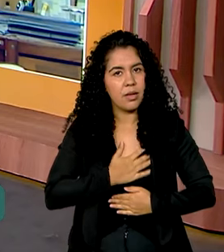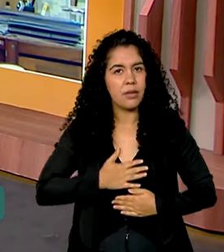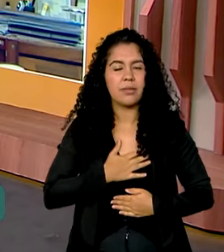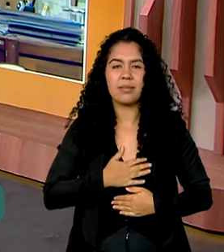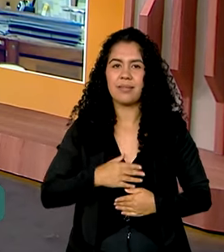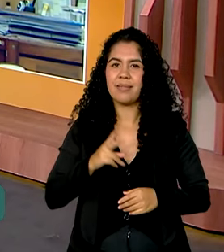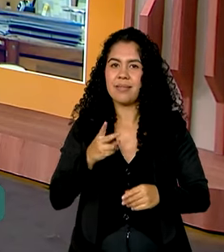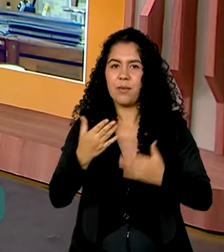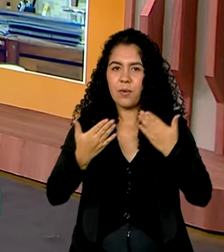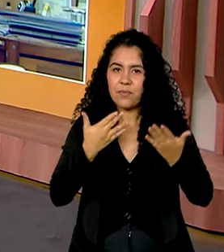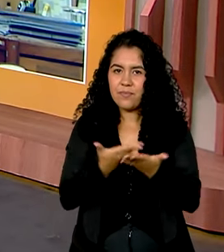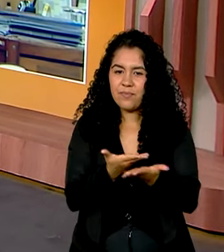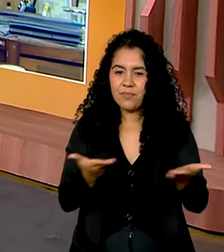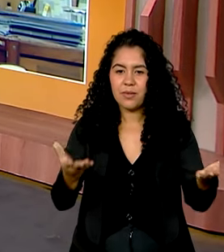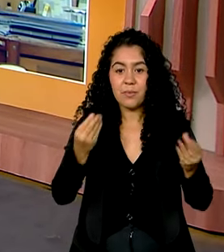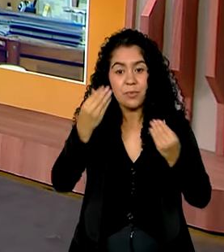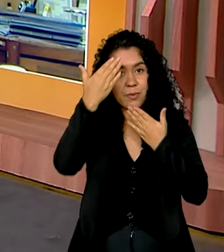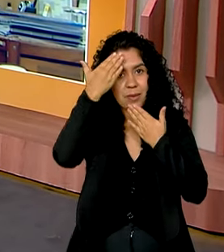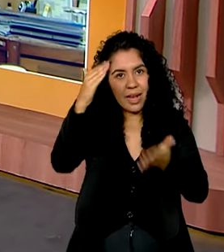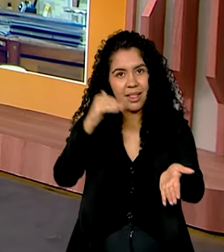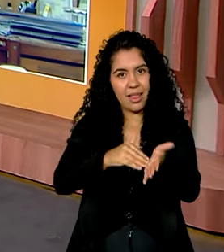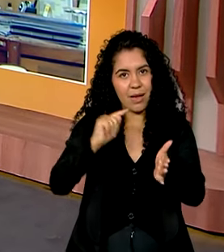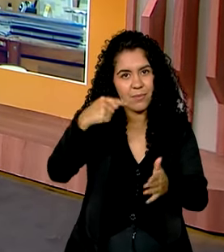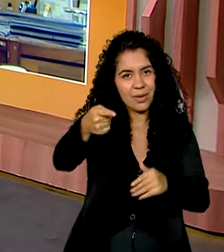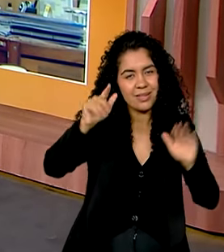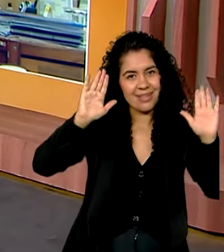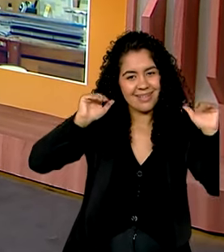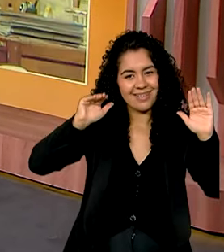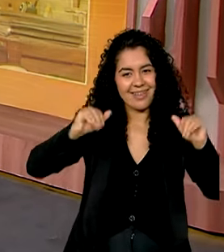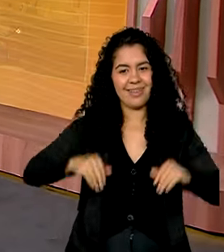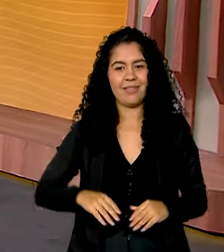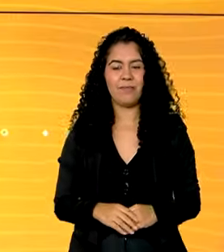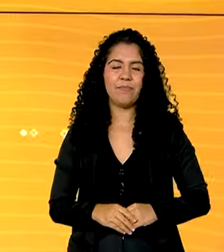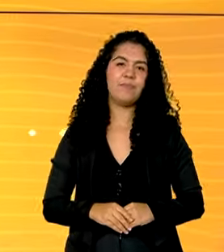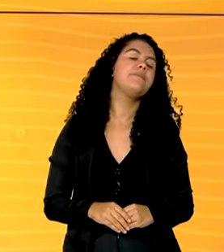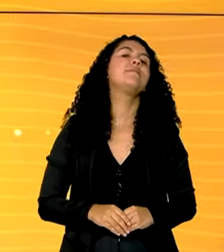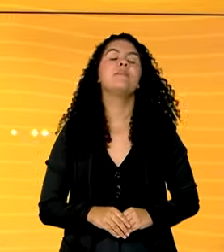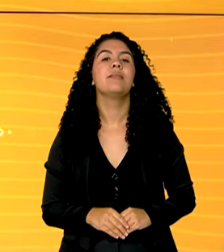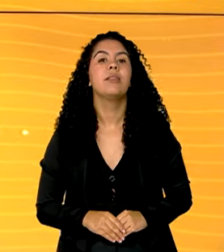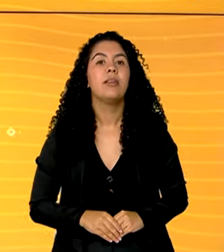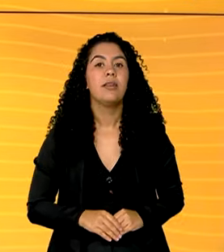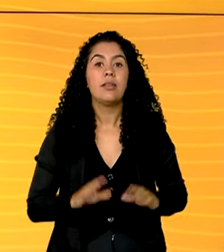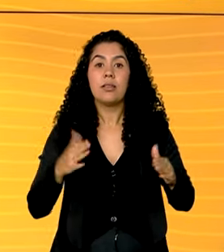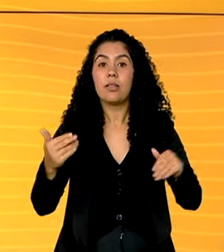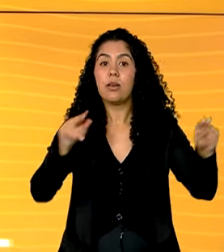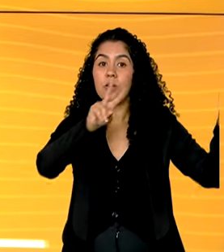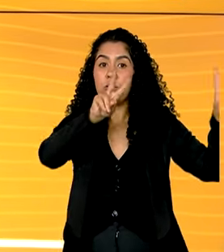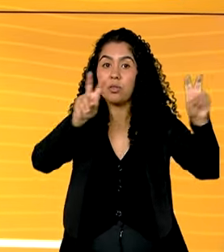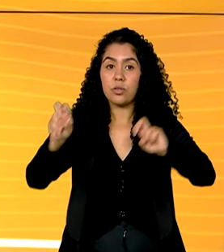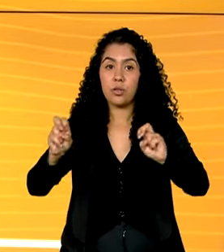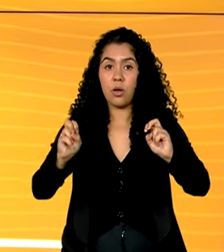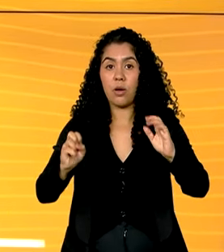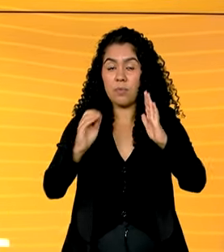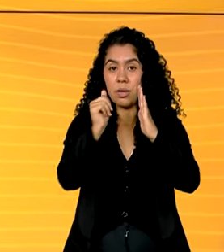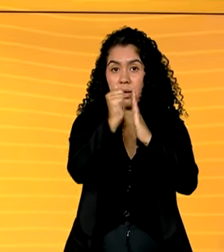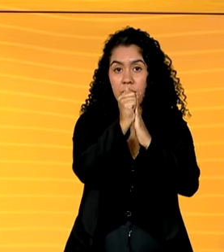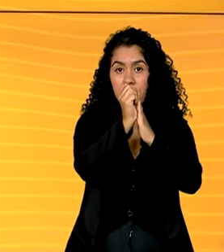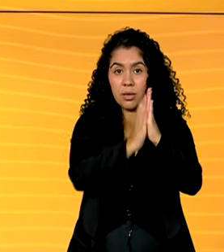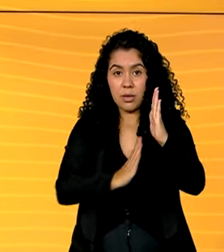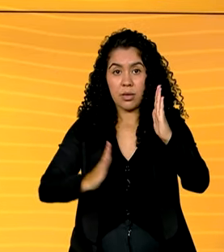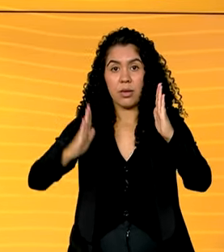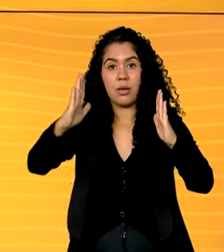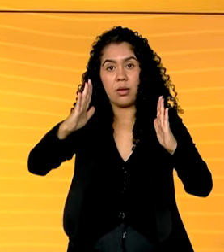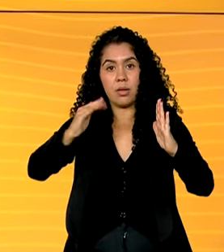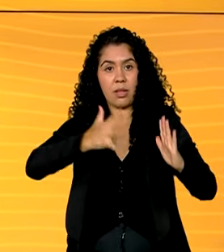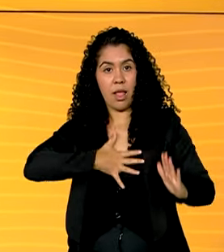contigo. Muito obrigada, ministro. Até a próxima. Tchau, tchau. Bom dia. O terreiro Ilê Axé e Simimó